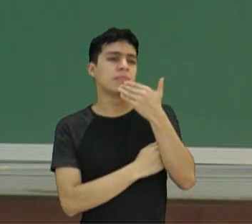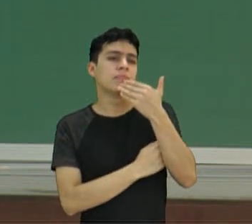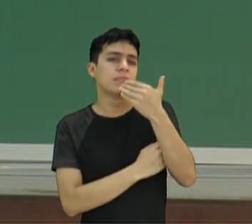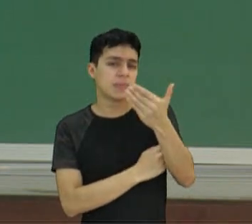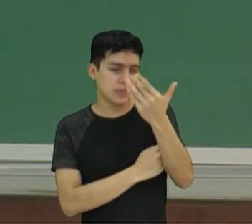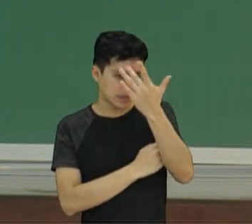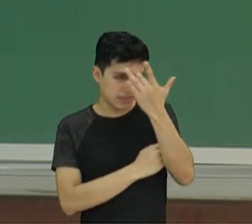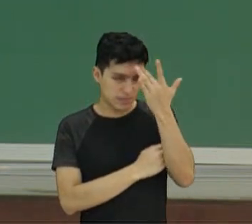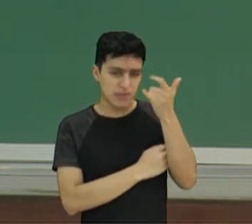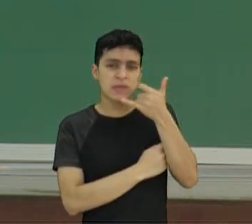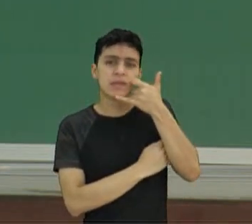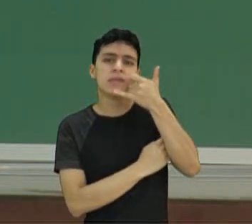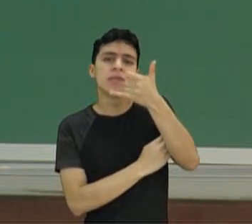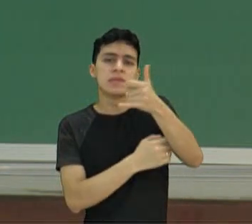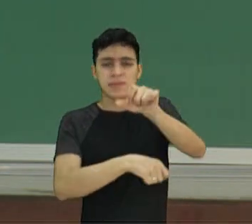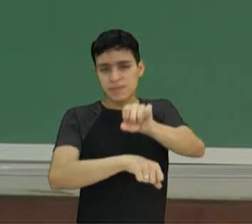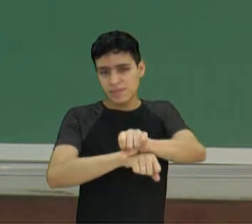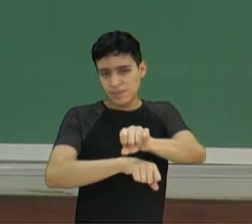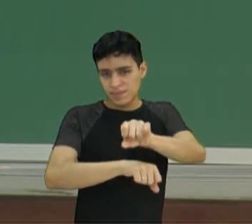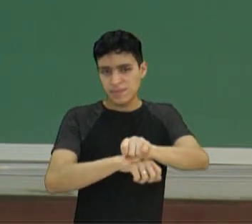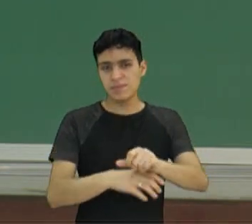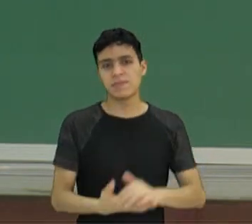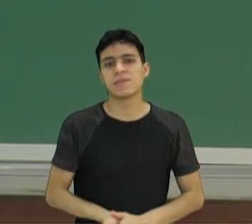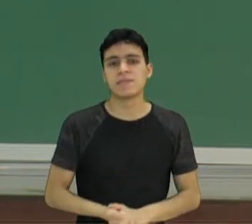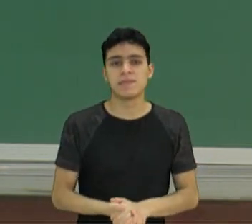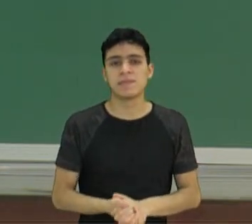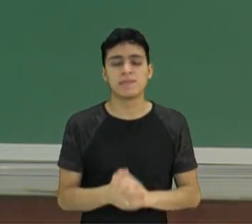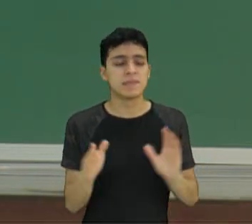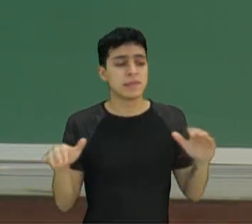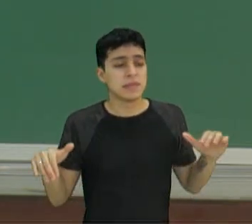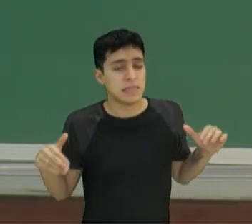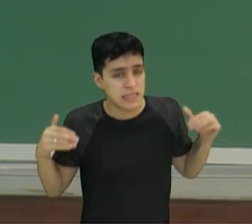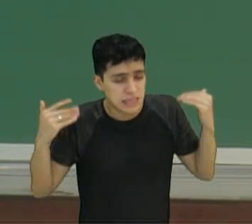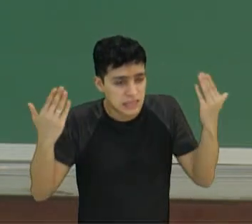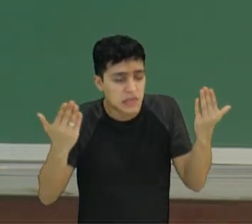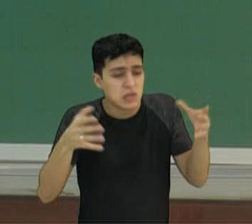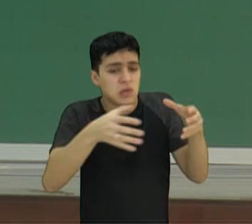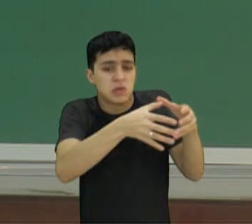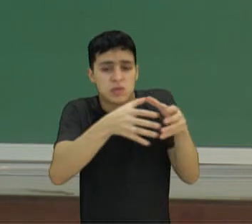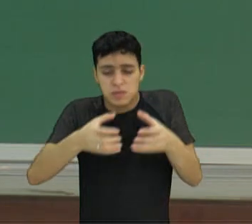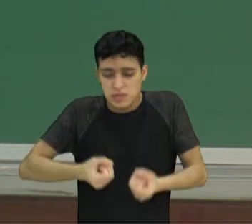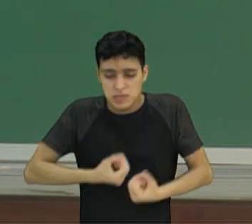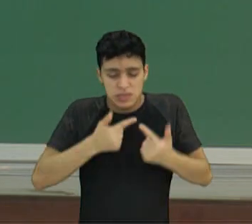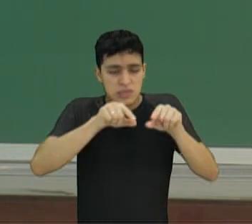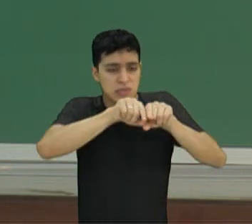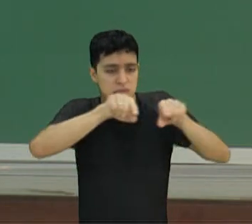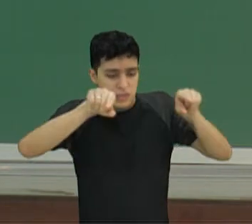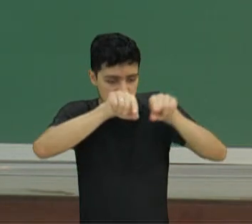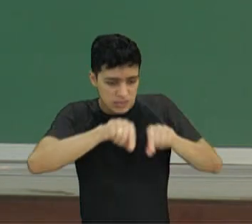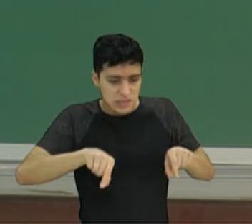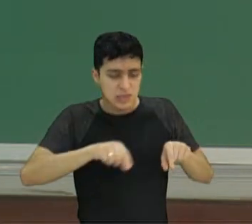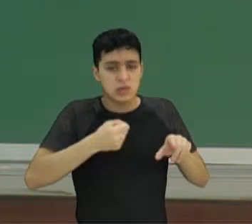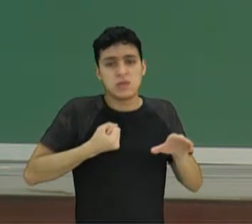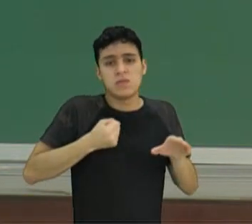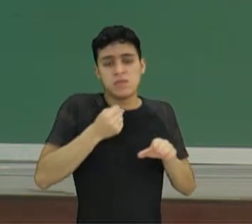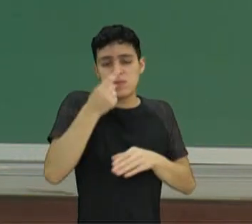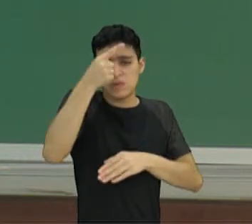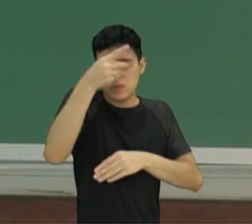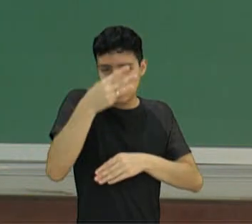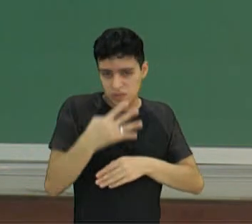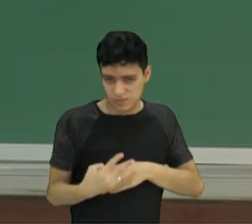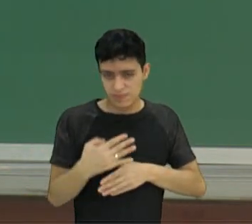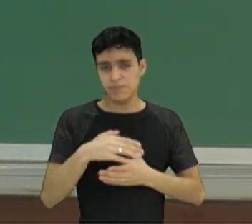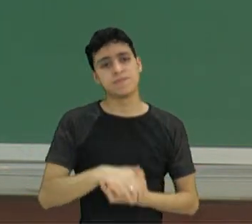a pessoa que está ligando espere, tá? Então, qual dos grupos de expressões que indicam esses números 1, 2, 3 e